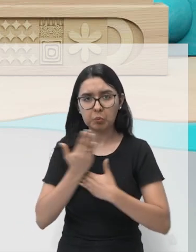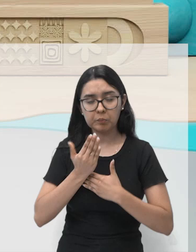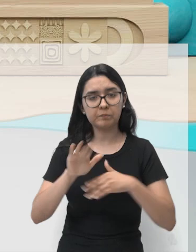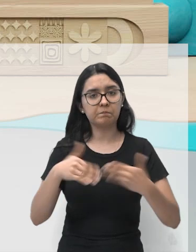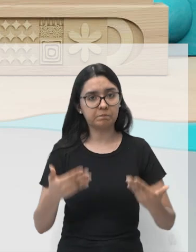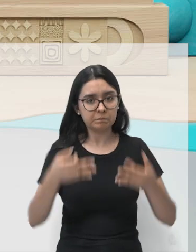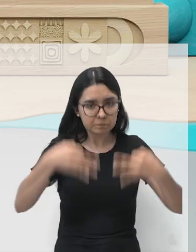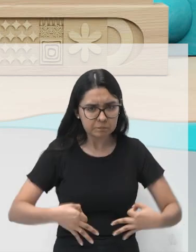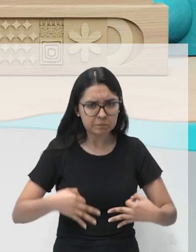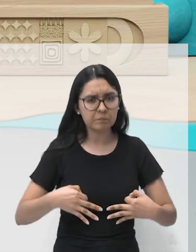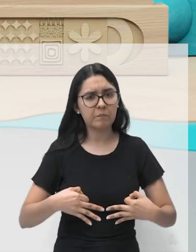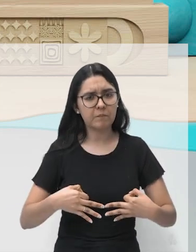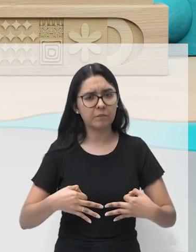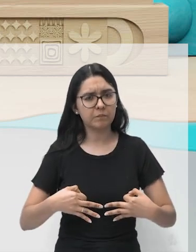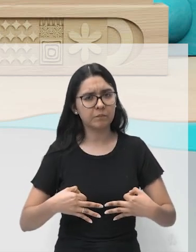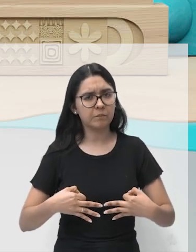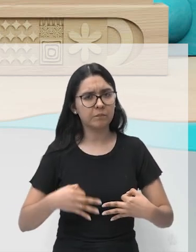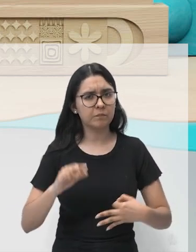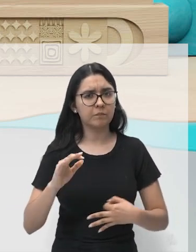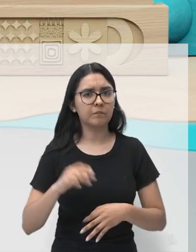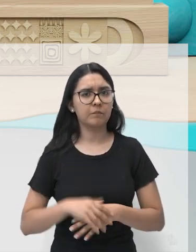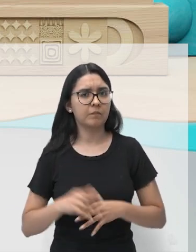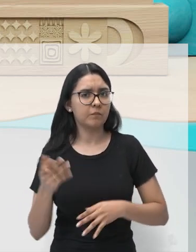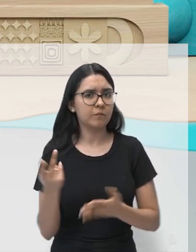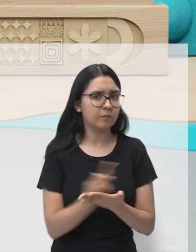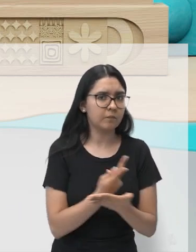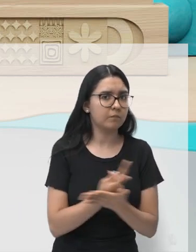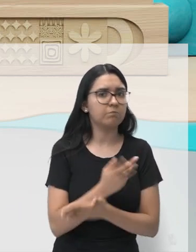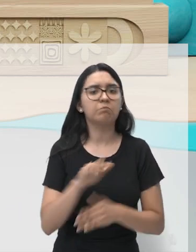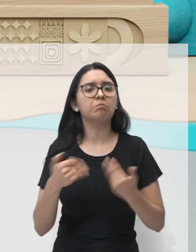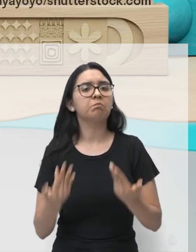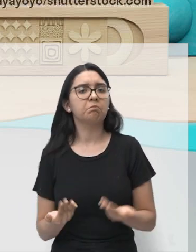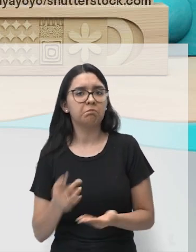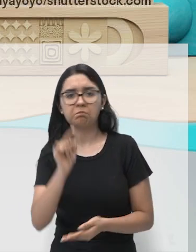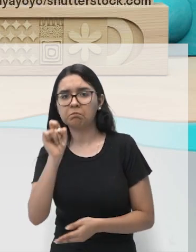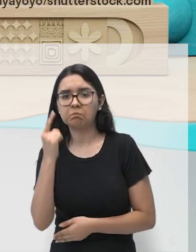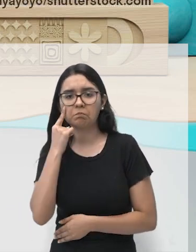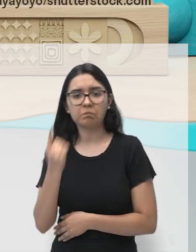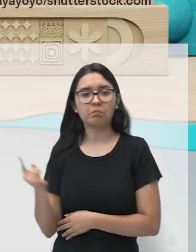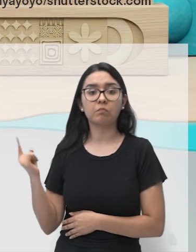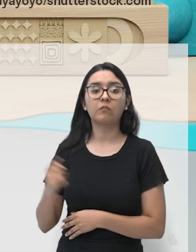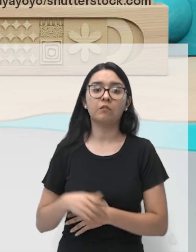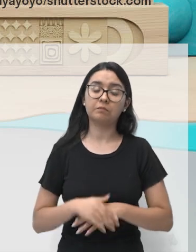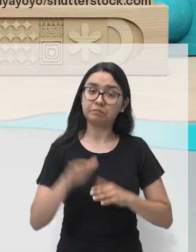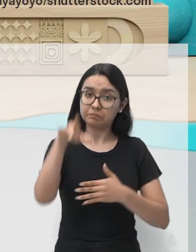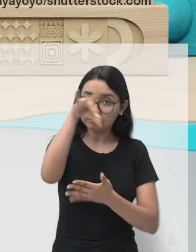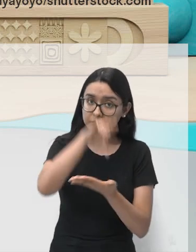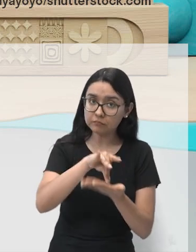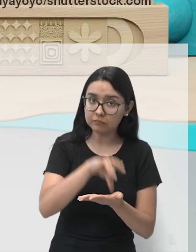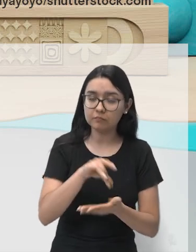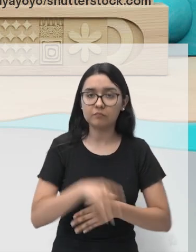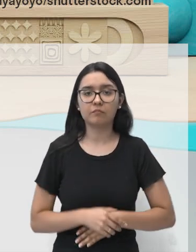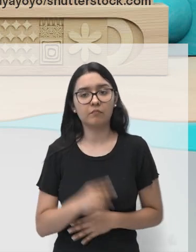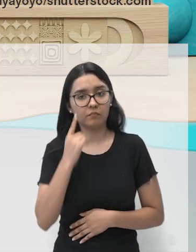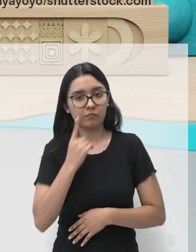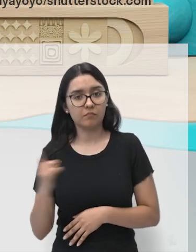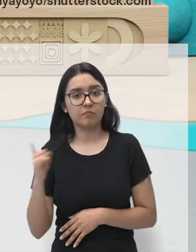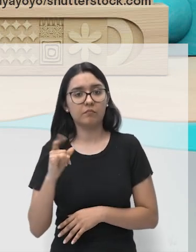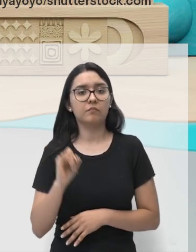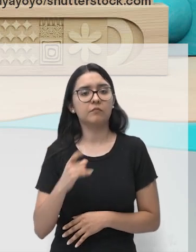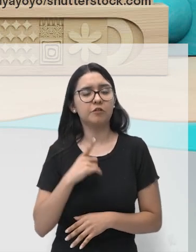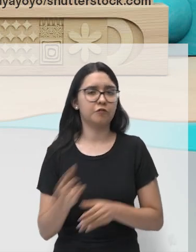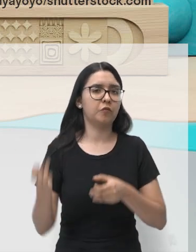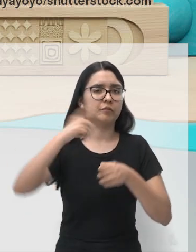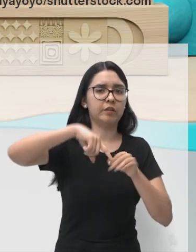com o texto, isso aqui é true ou false? Vamos ver aqui. Então, é verdadeiro. Se a gente voltar